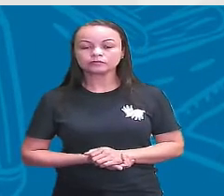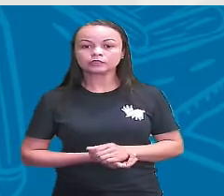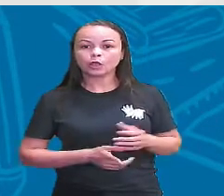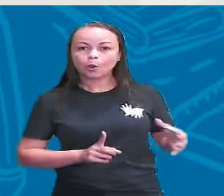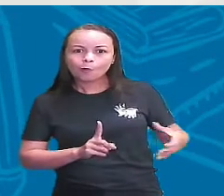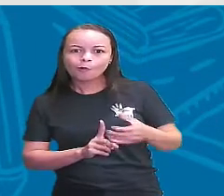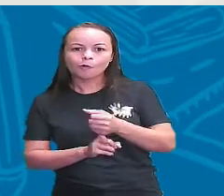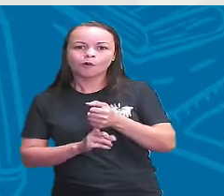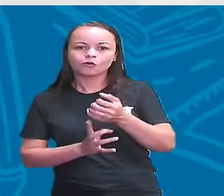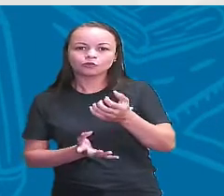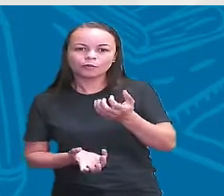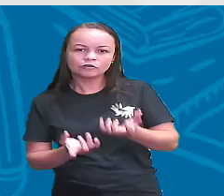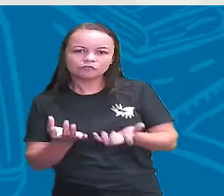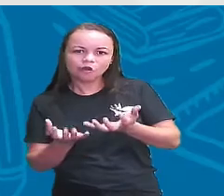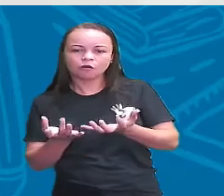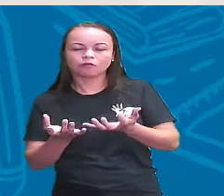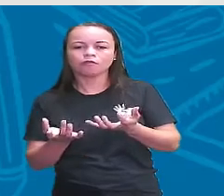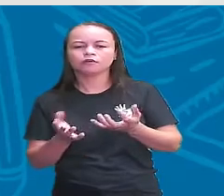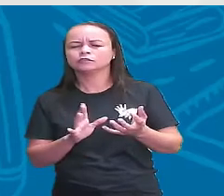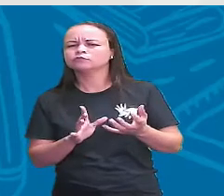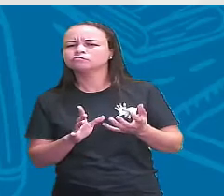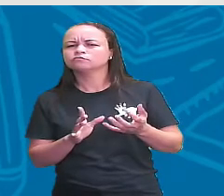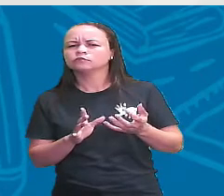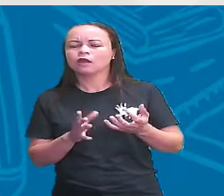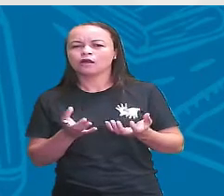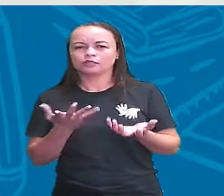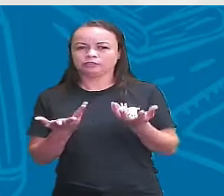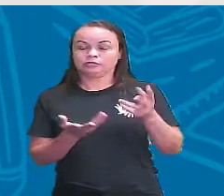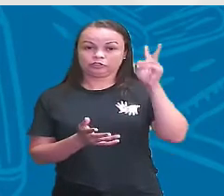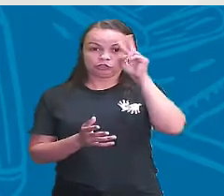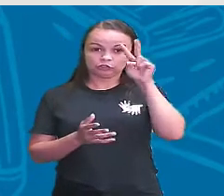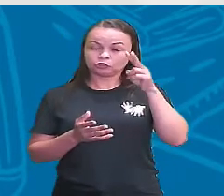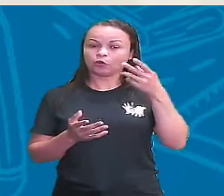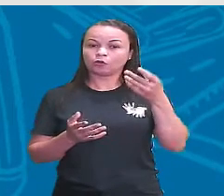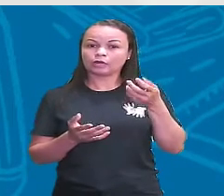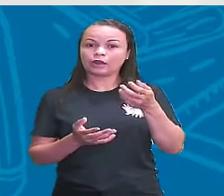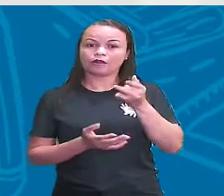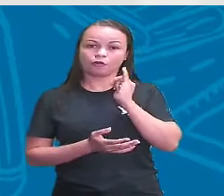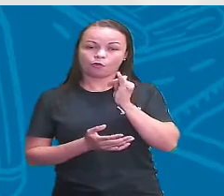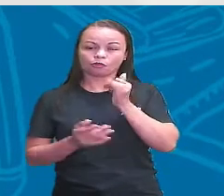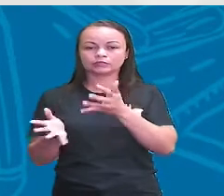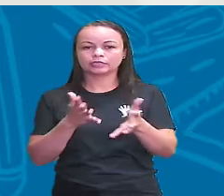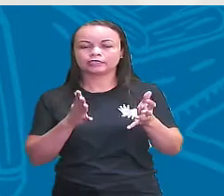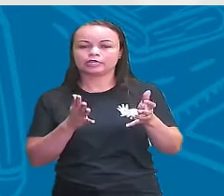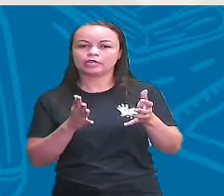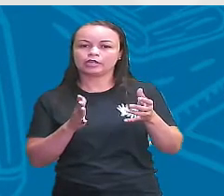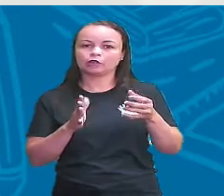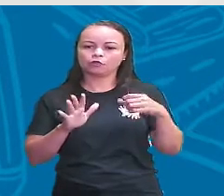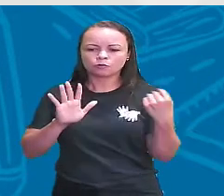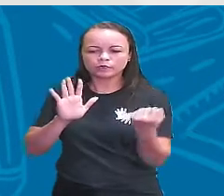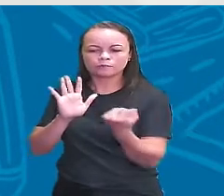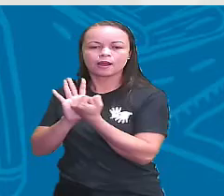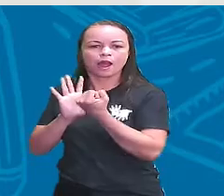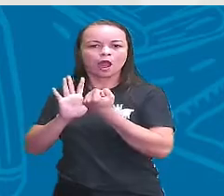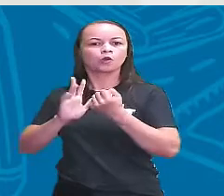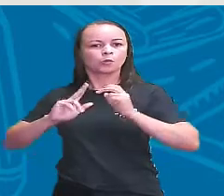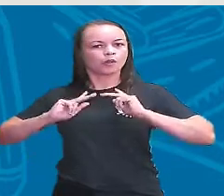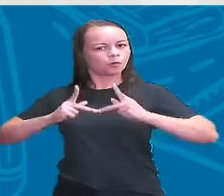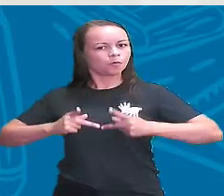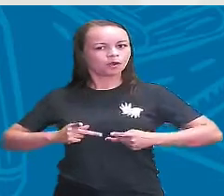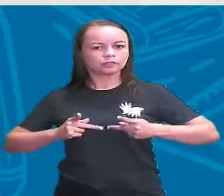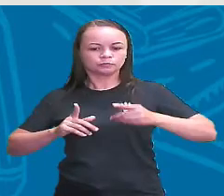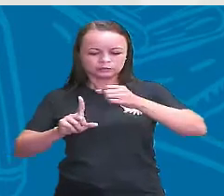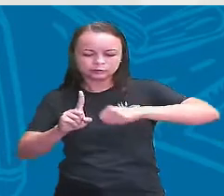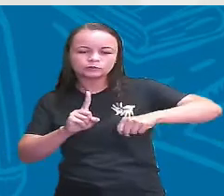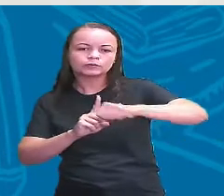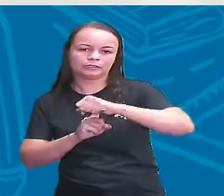fogo. A história conta que o domínio do fogo foi um grande marco, né, para o homem como um todo, para a sociedade como um todo,